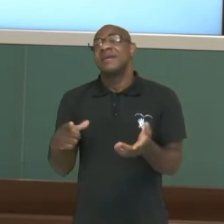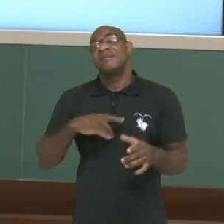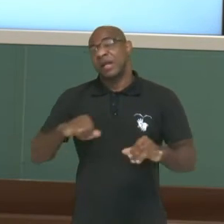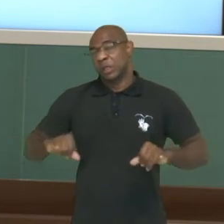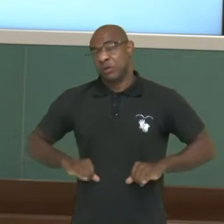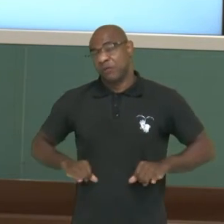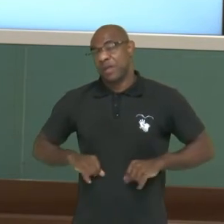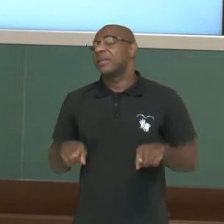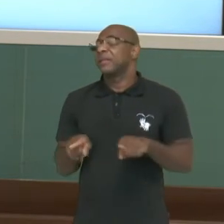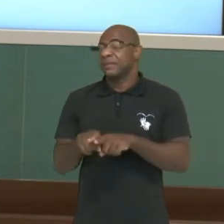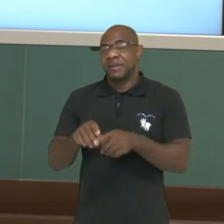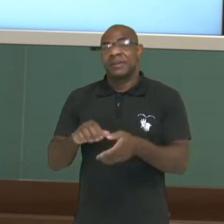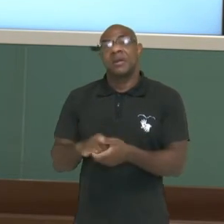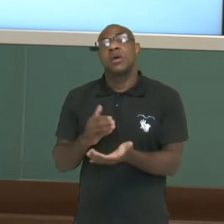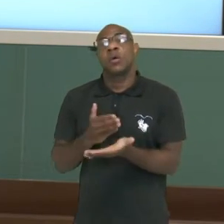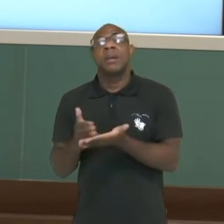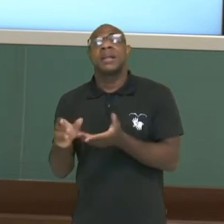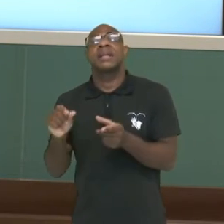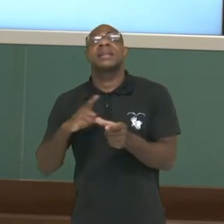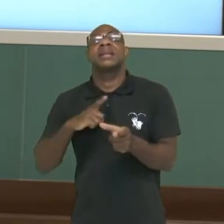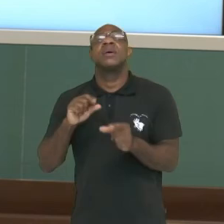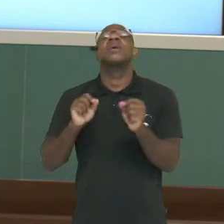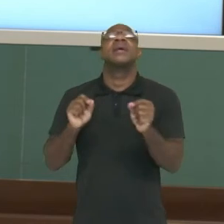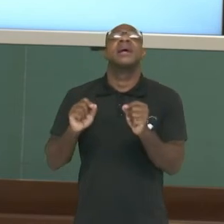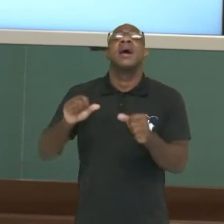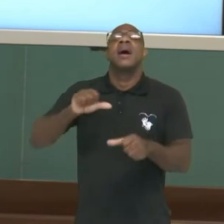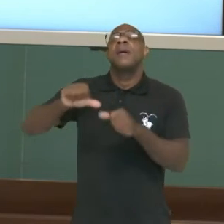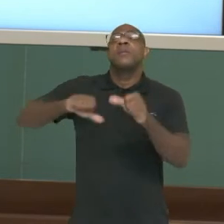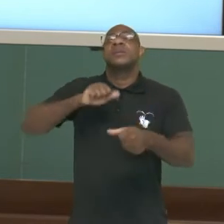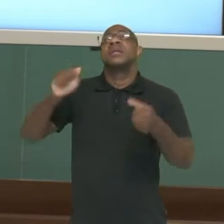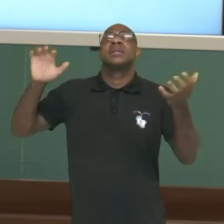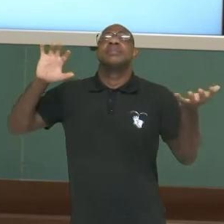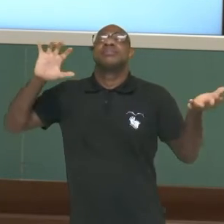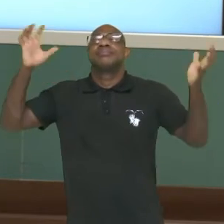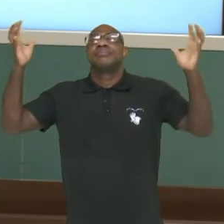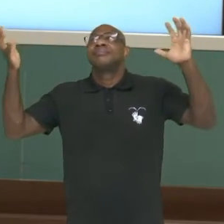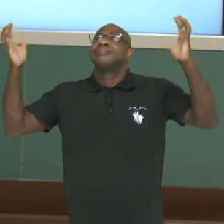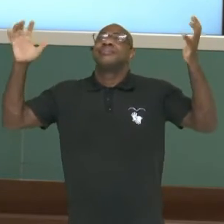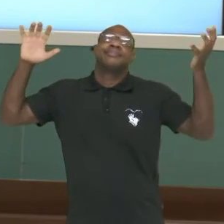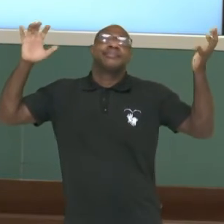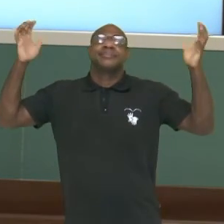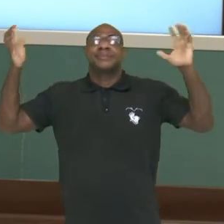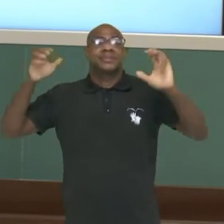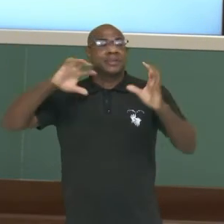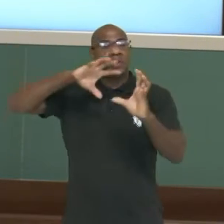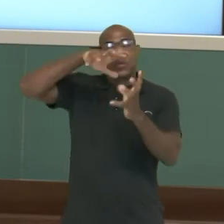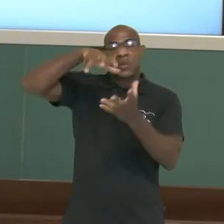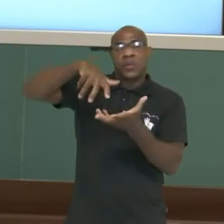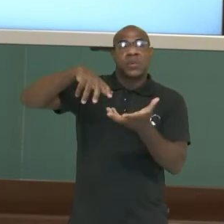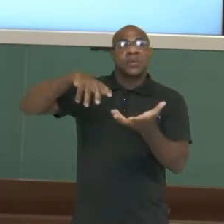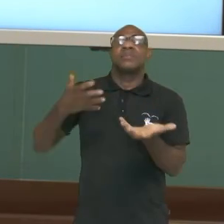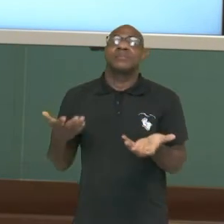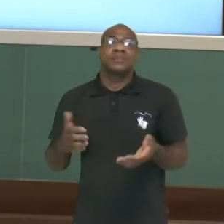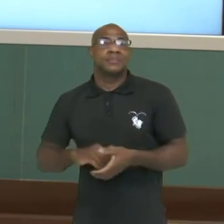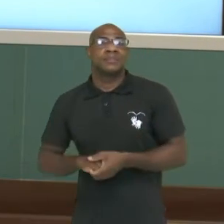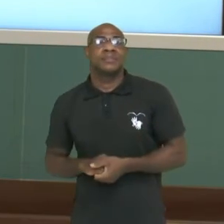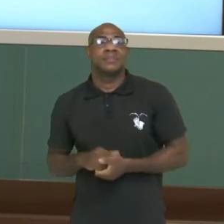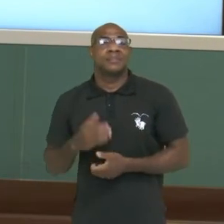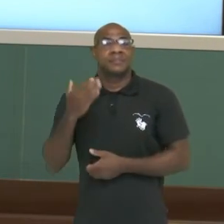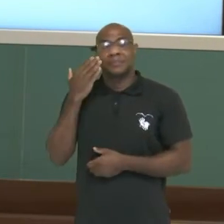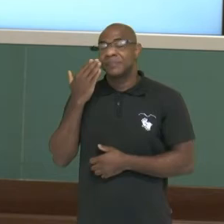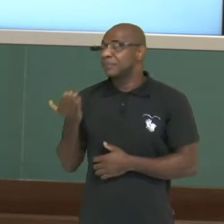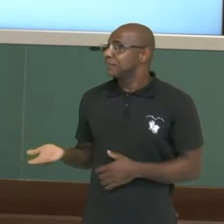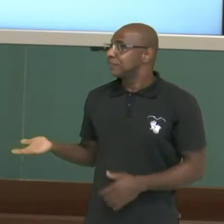porque começa-se a ter mudanças climáticas no globo terrestre inteiro. Vamos só lembrar ali, usando aqui um globo terrestre,